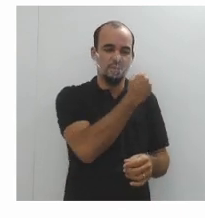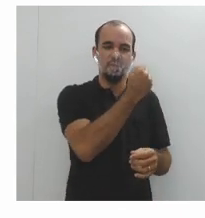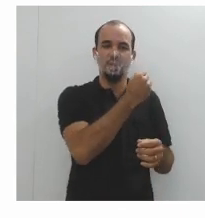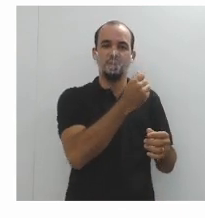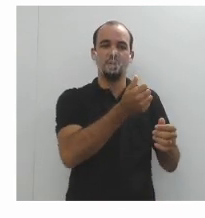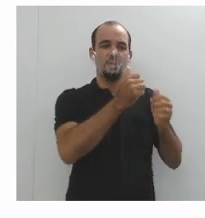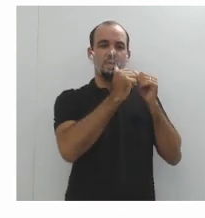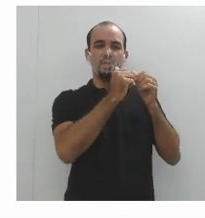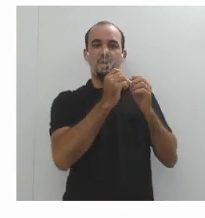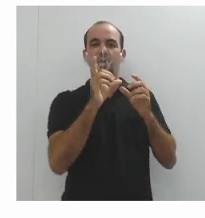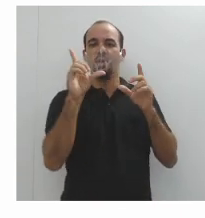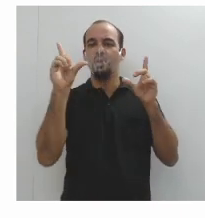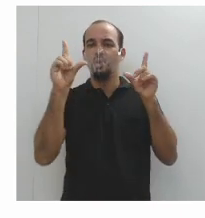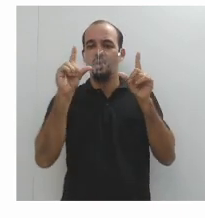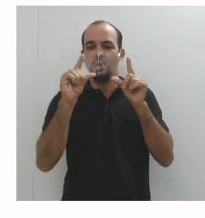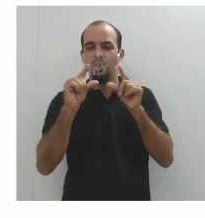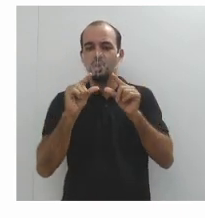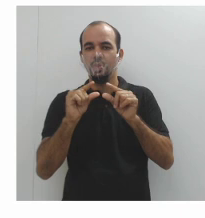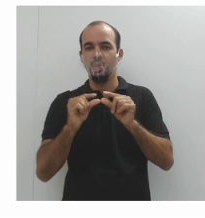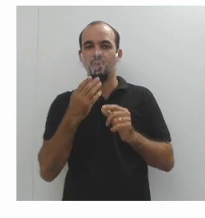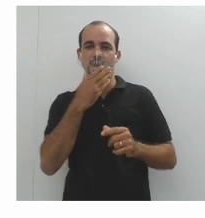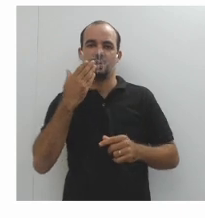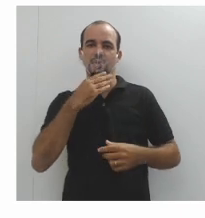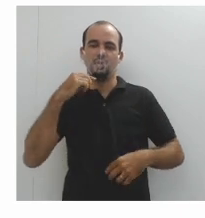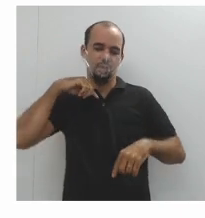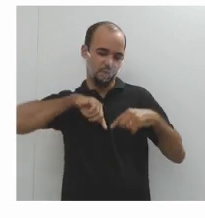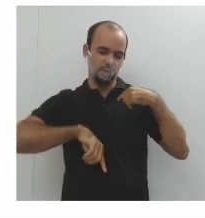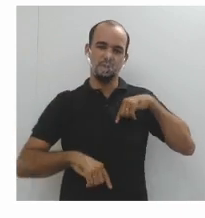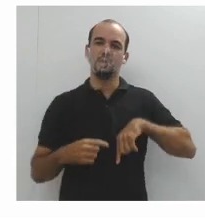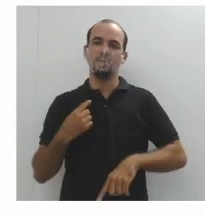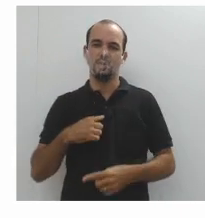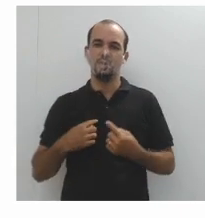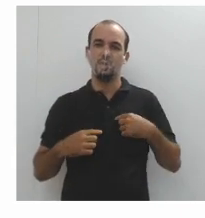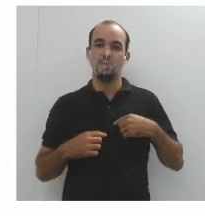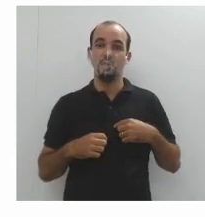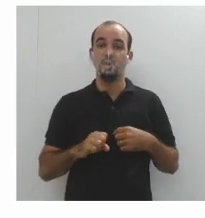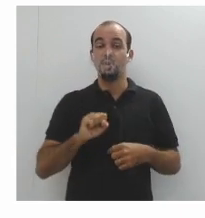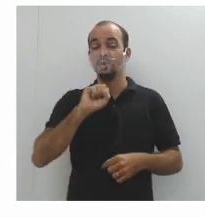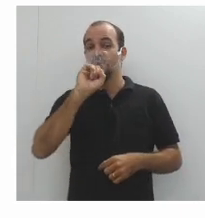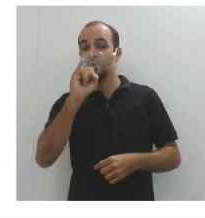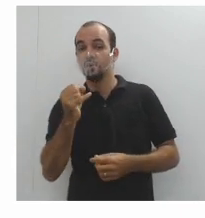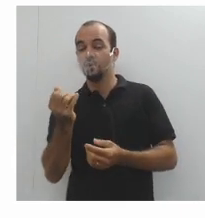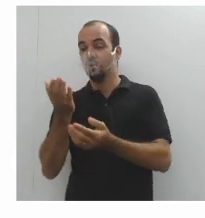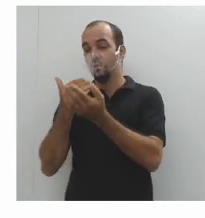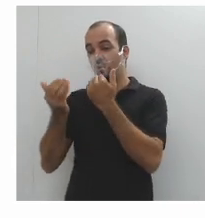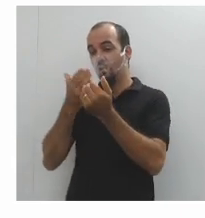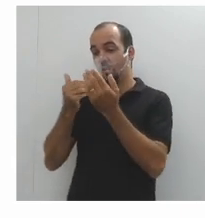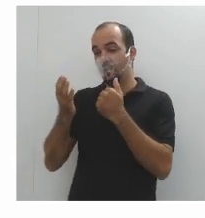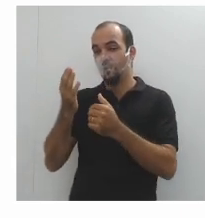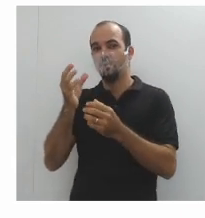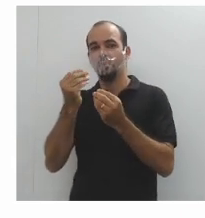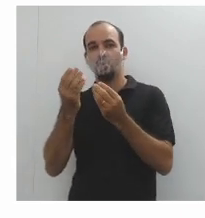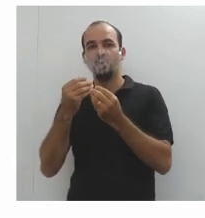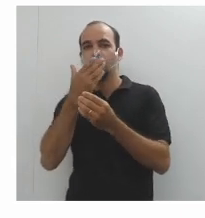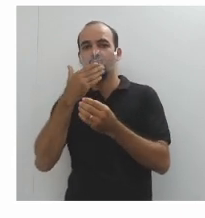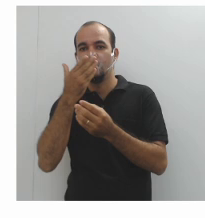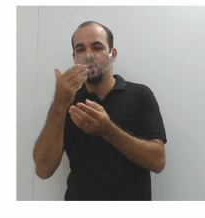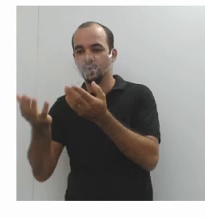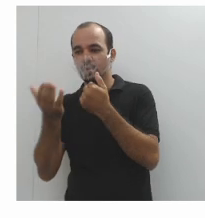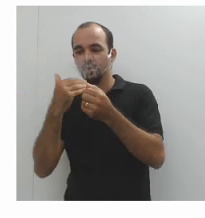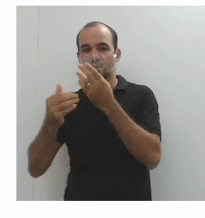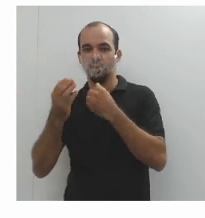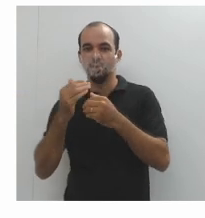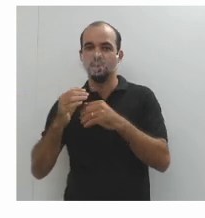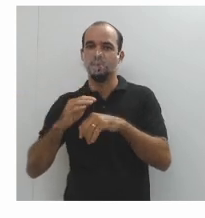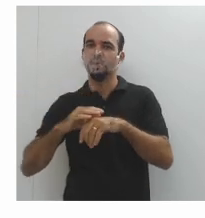hiperglicemia, ou seja, é o excesso de açúcar no sangue, que nós chamamos de diabetes, tá bom? Ou